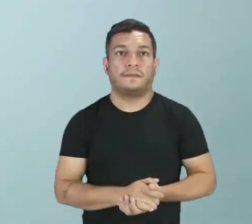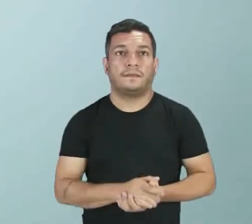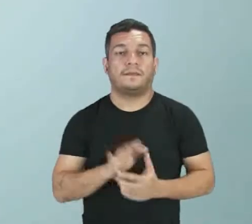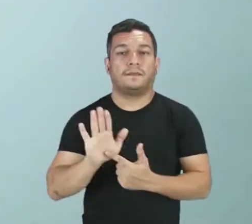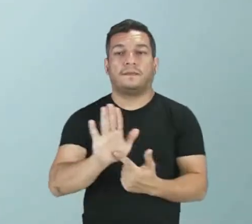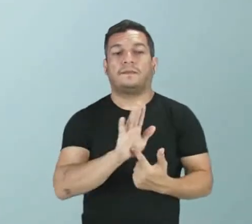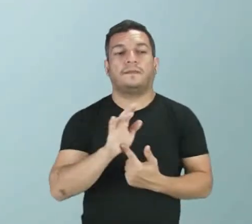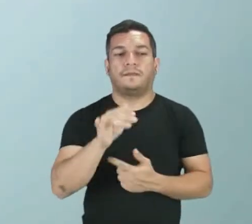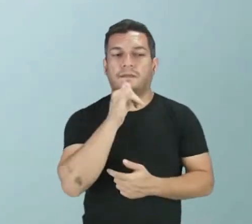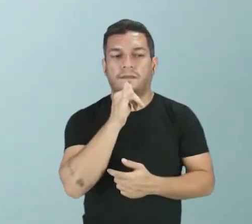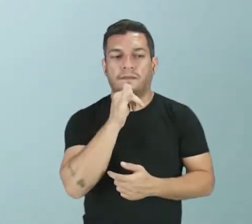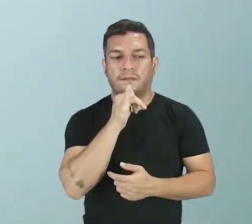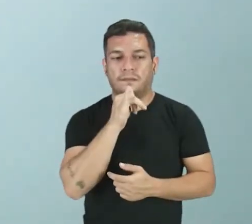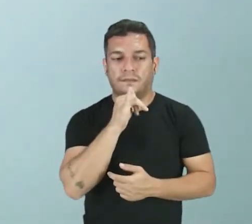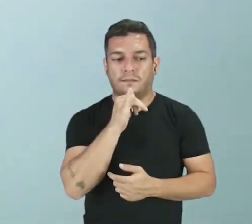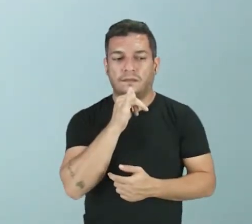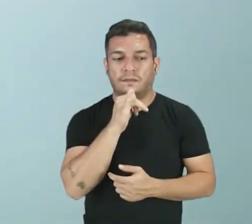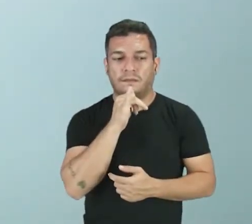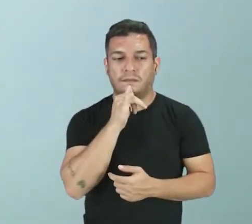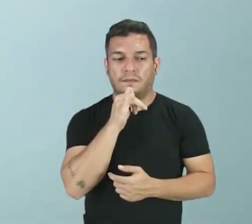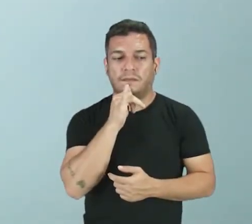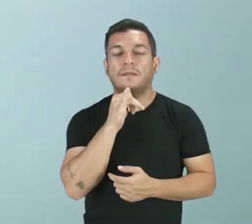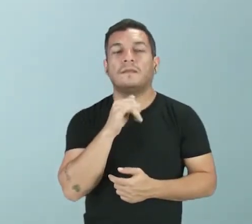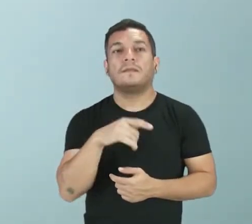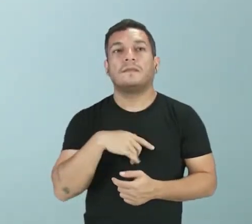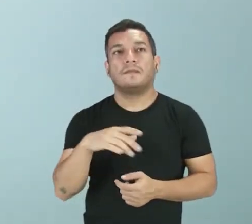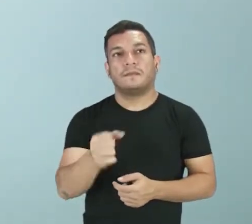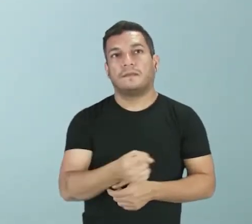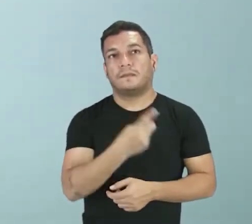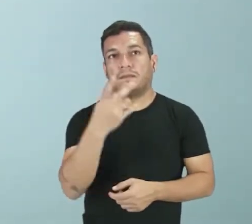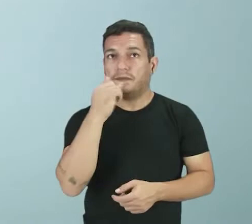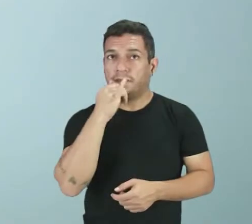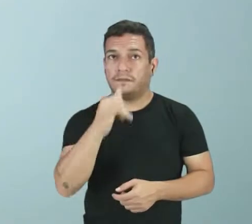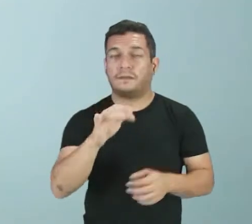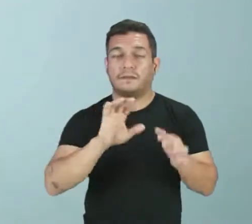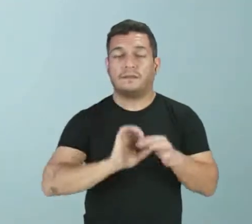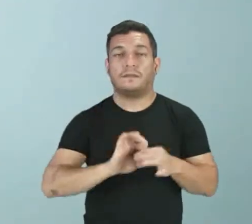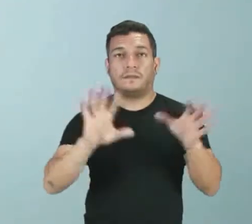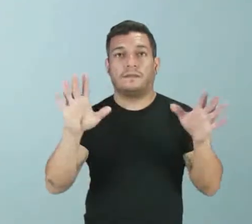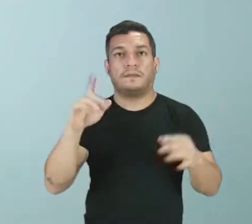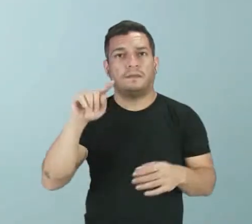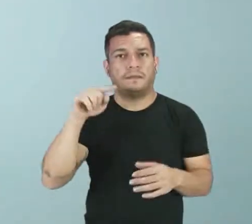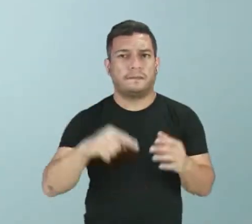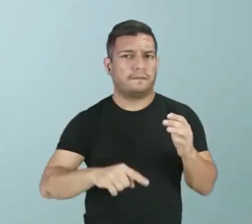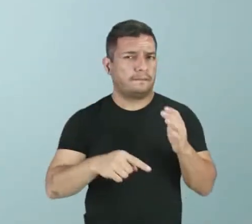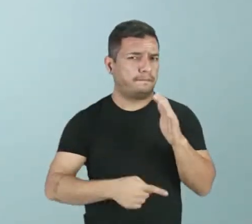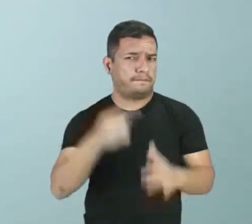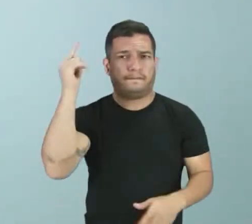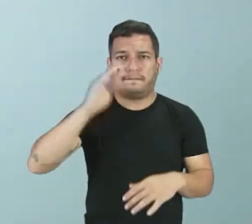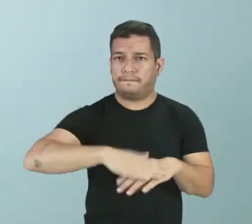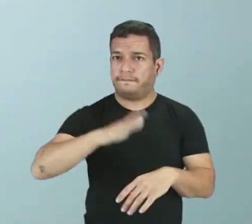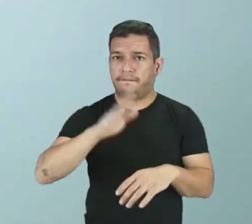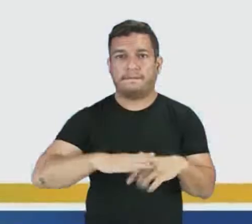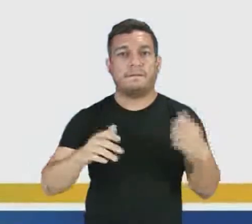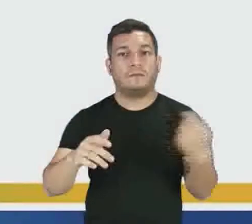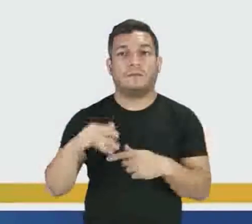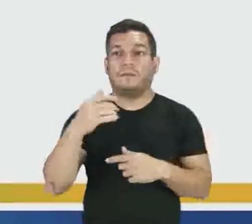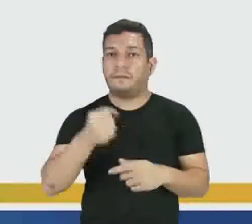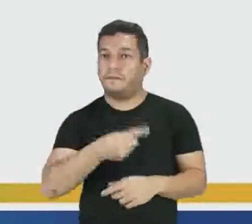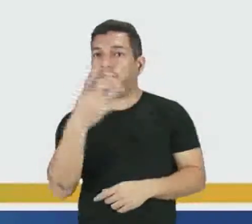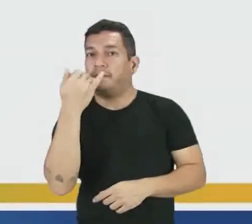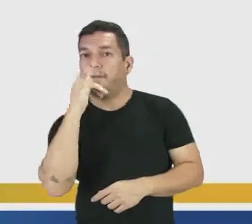Trouxe um exemplo também. A quantidade de energia liberada nessa reação é milhões de vezes maior que a quantidade de energia de uma